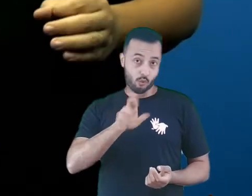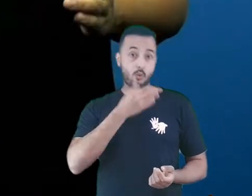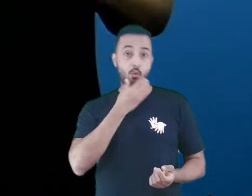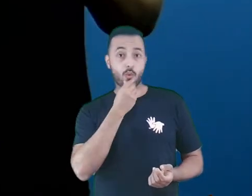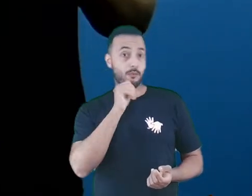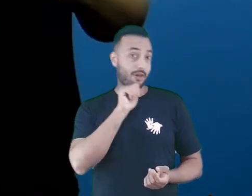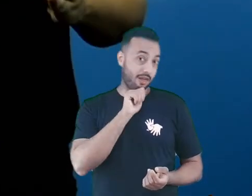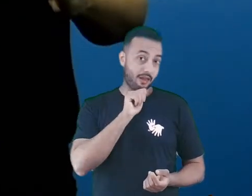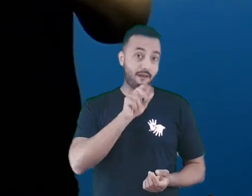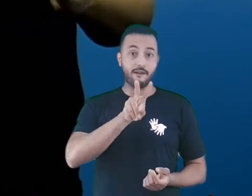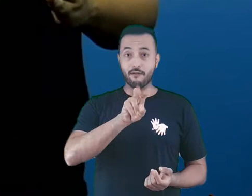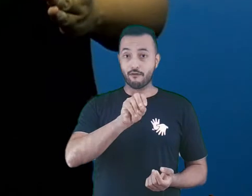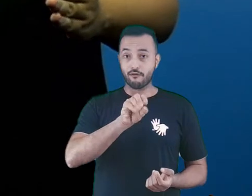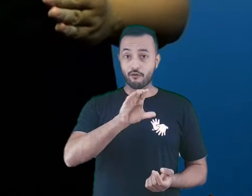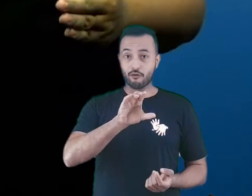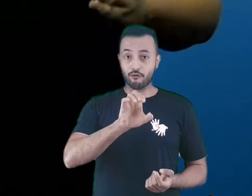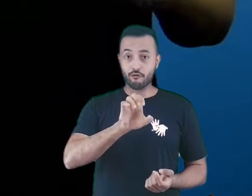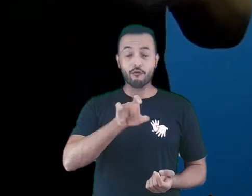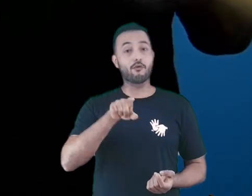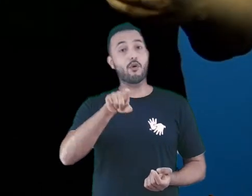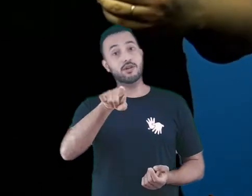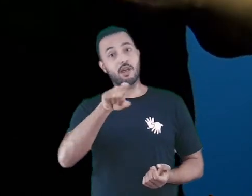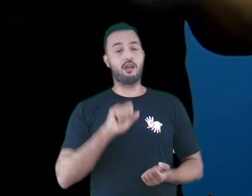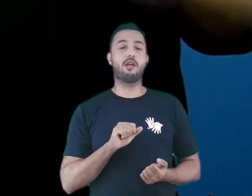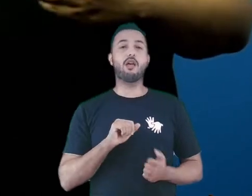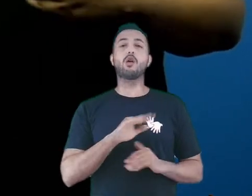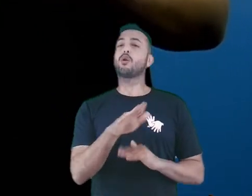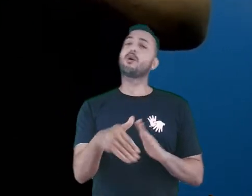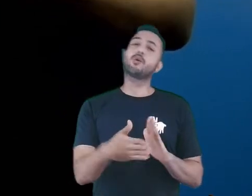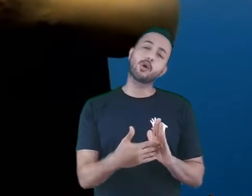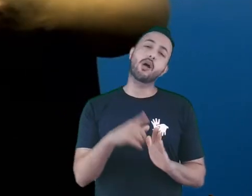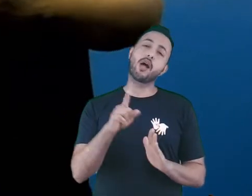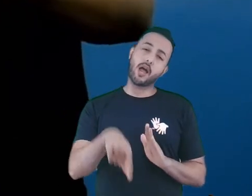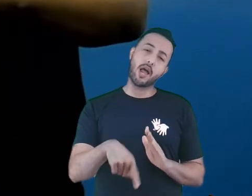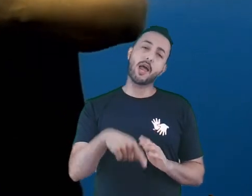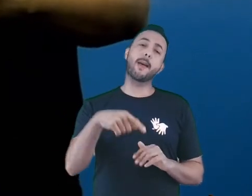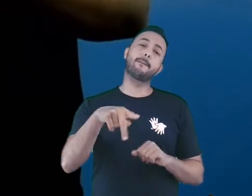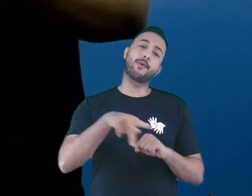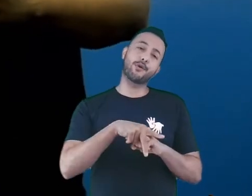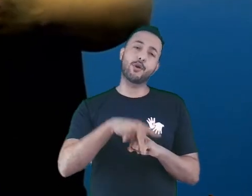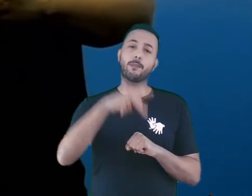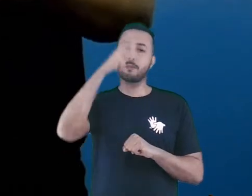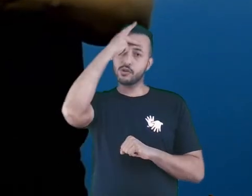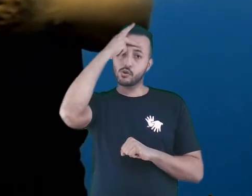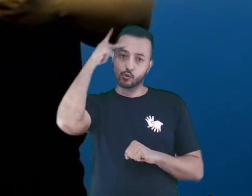você. Todos eles são pronomes pessoais de